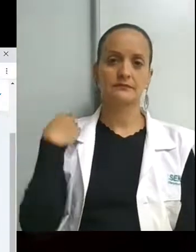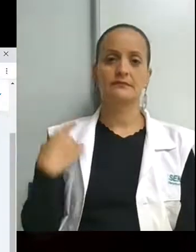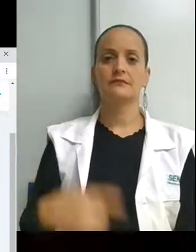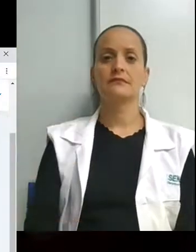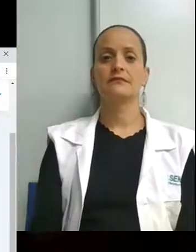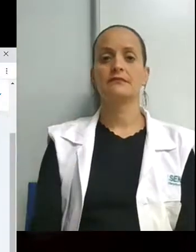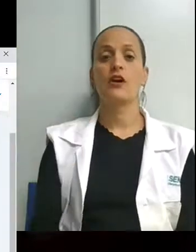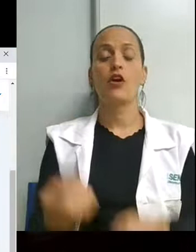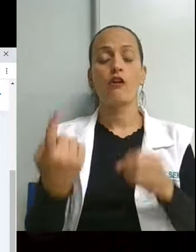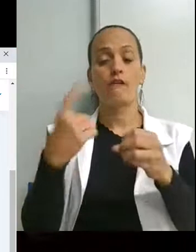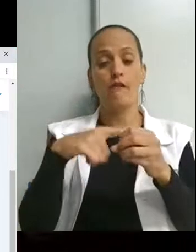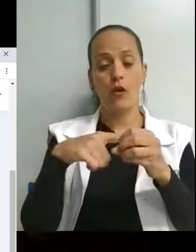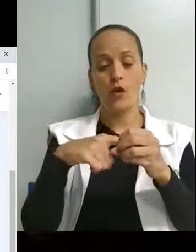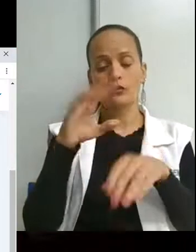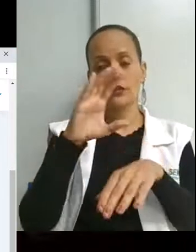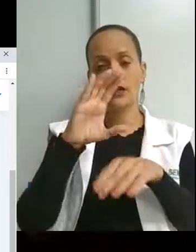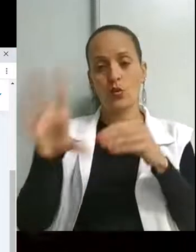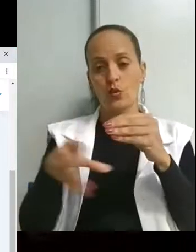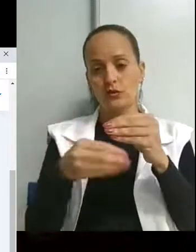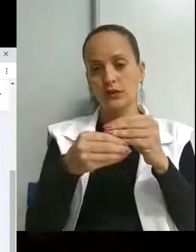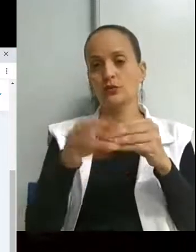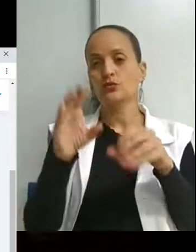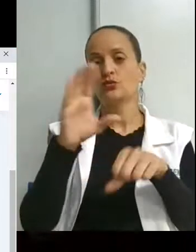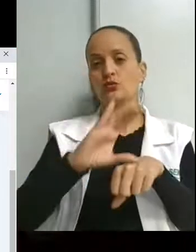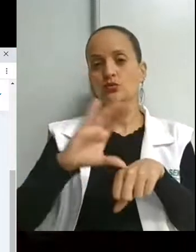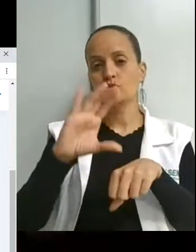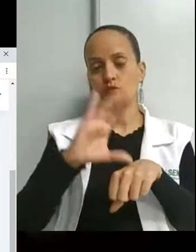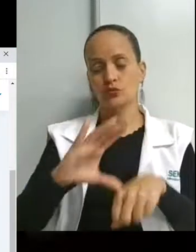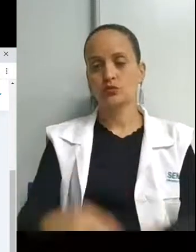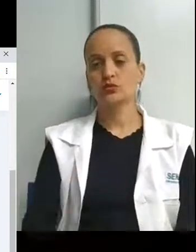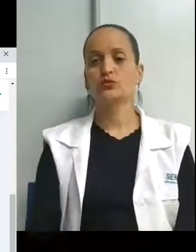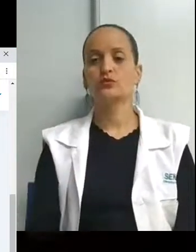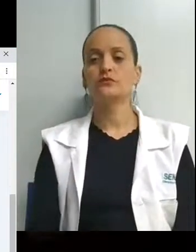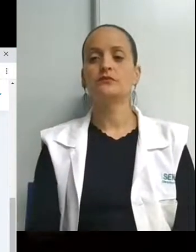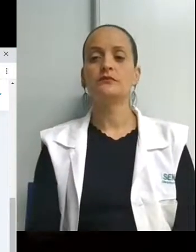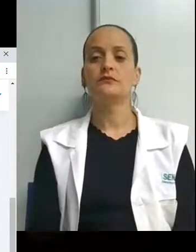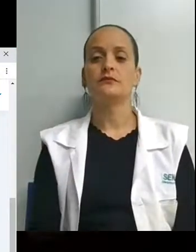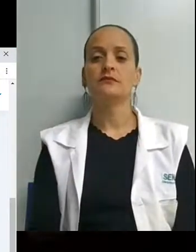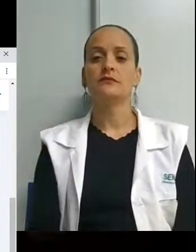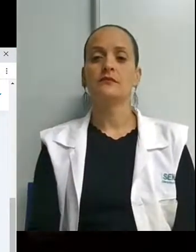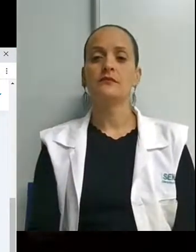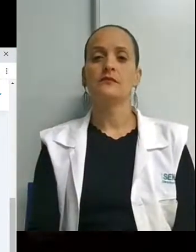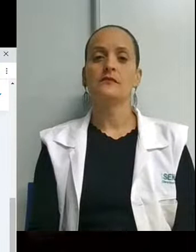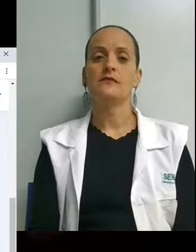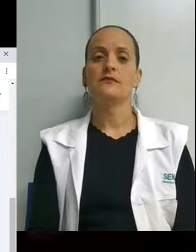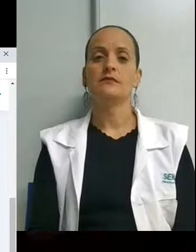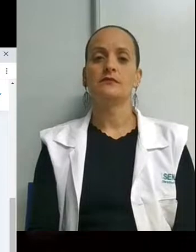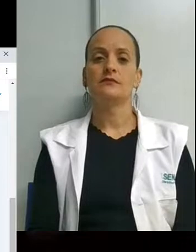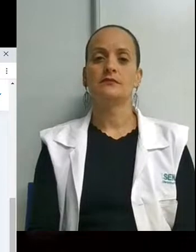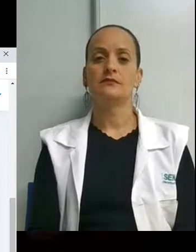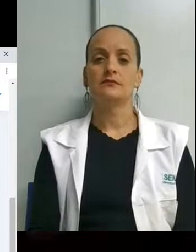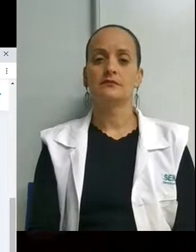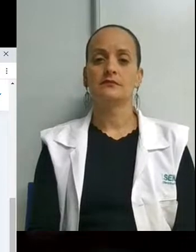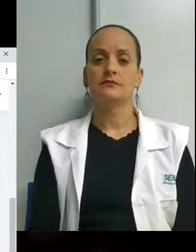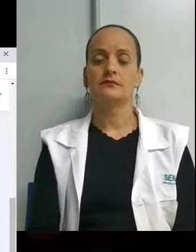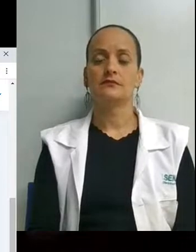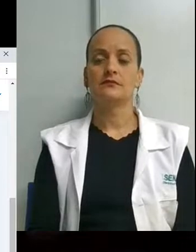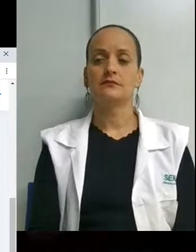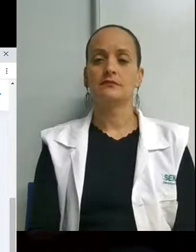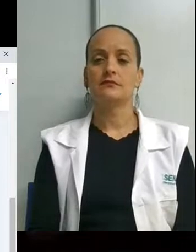curso, né? Que é o Fundamentos de Eletricidade, ó. Desafio 2